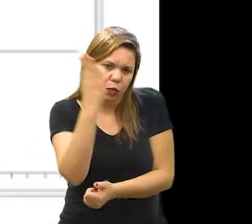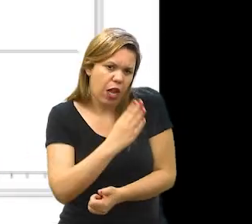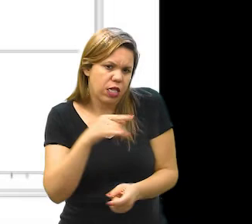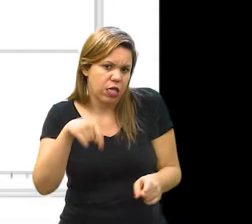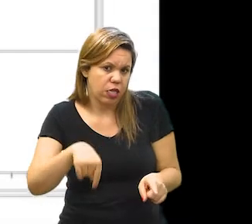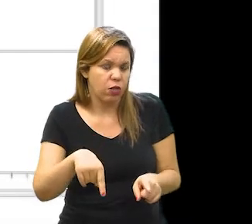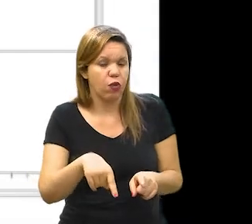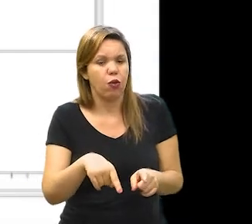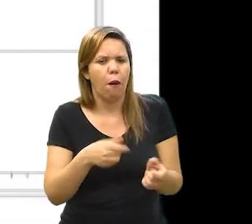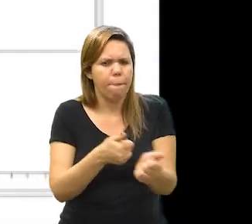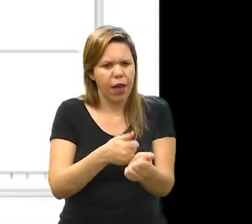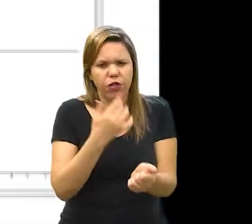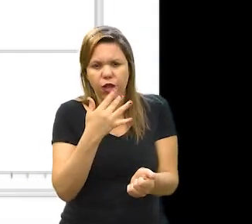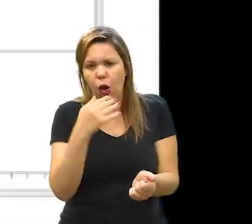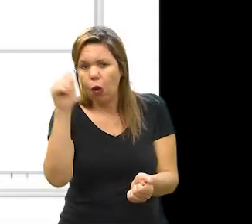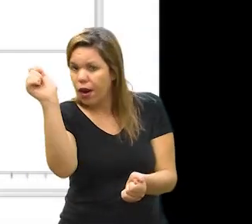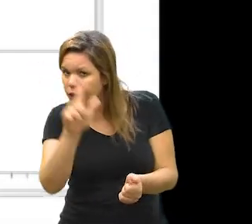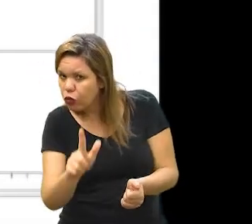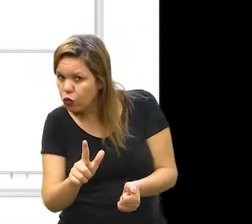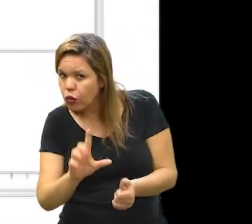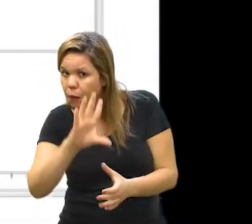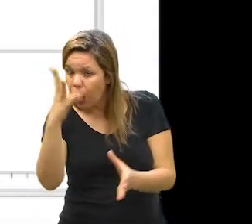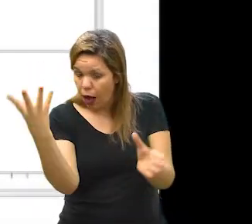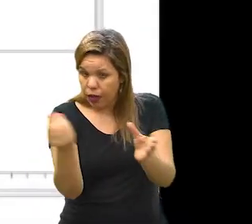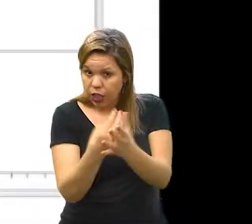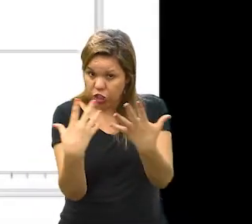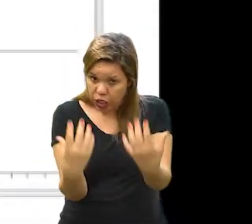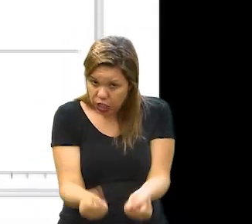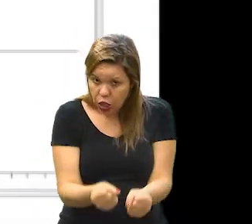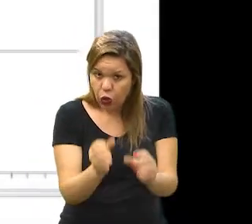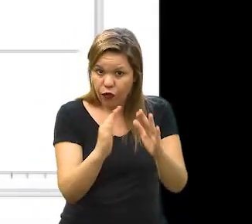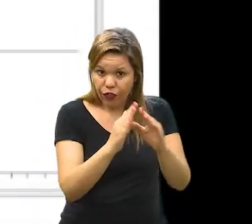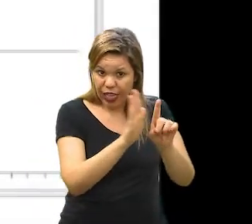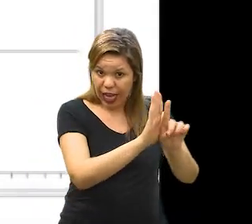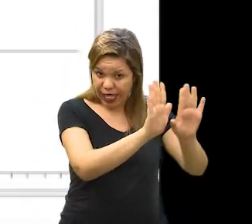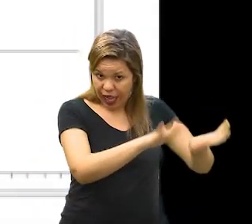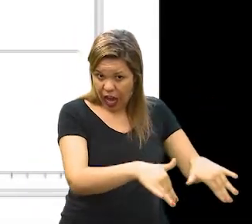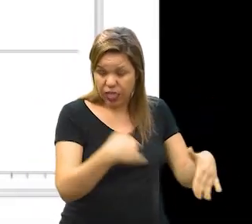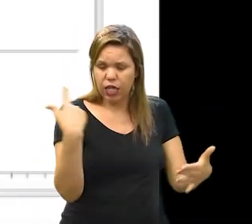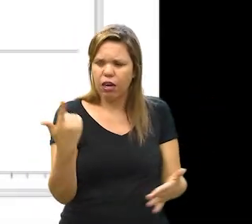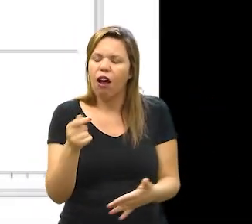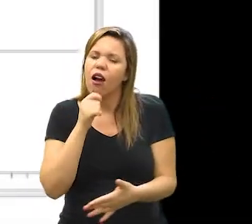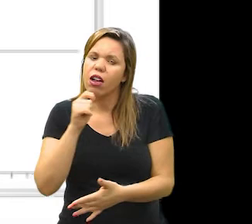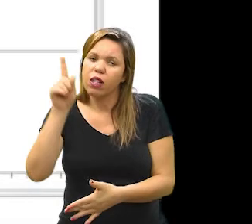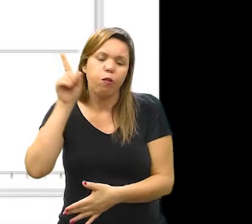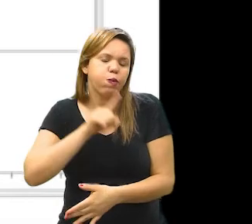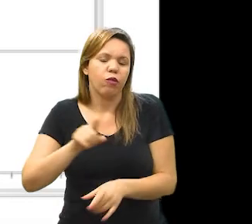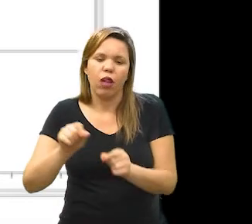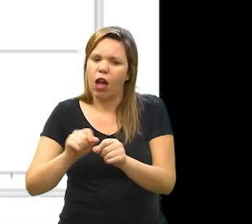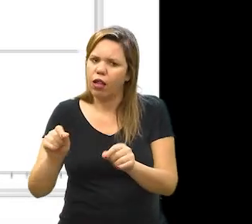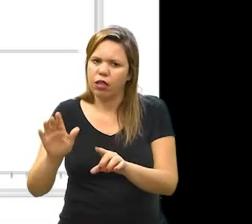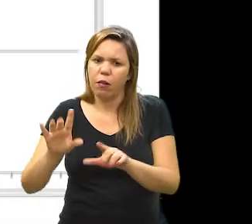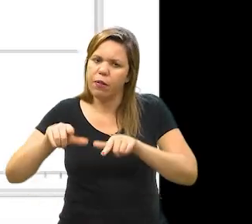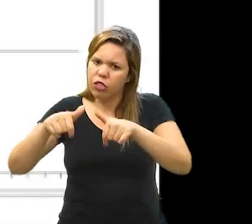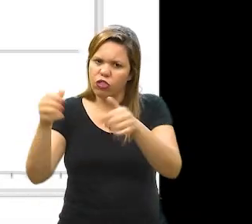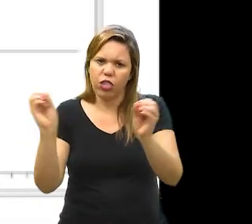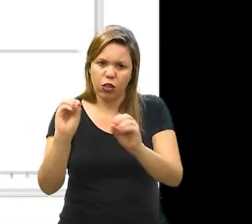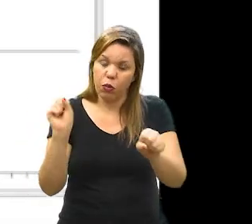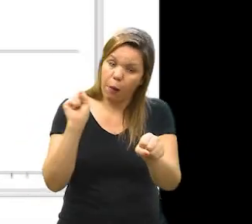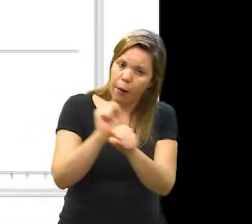azul. E, depois da nossa implementação da quarentena, eles não implementaram nenhuma medida de contenção. E o número de casos